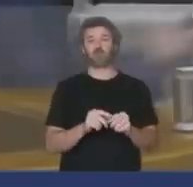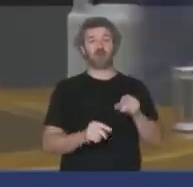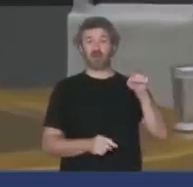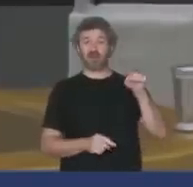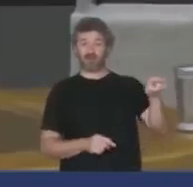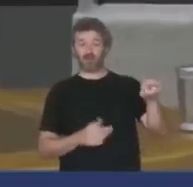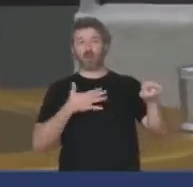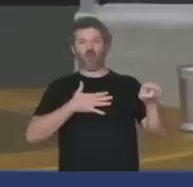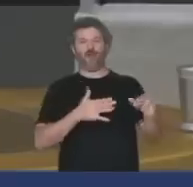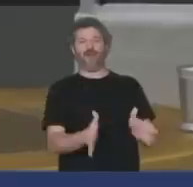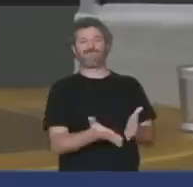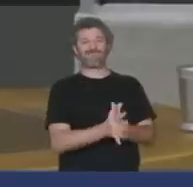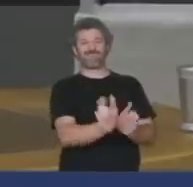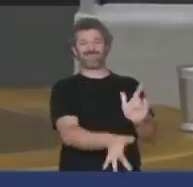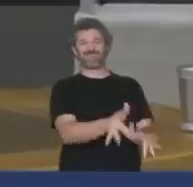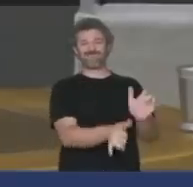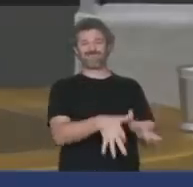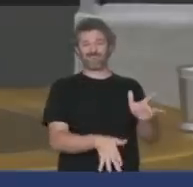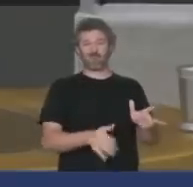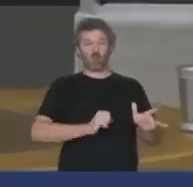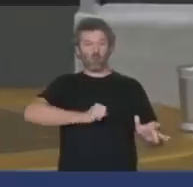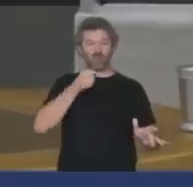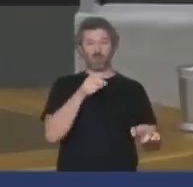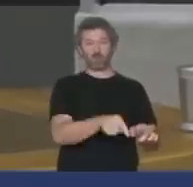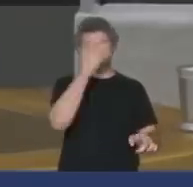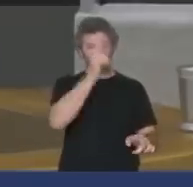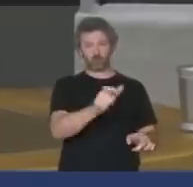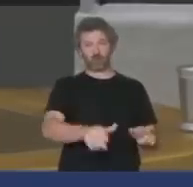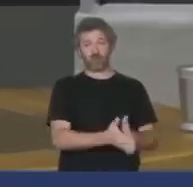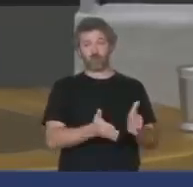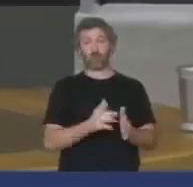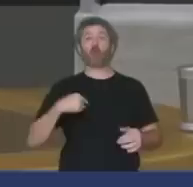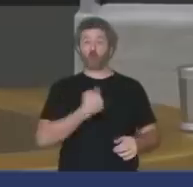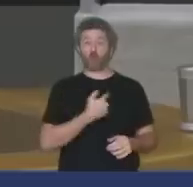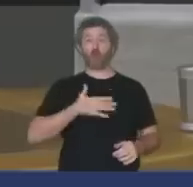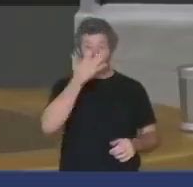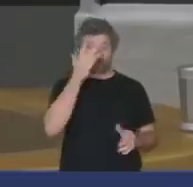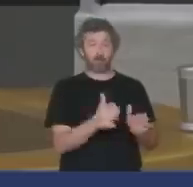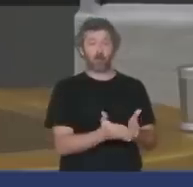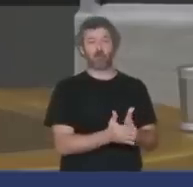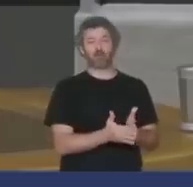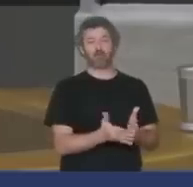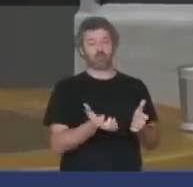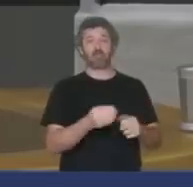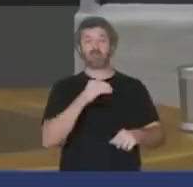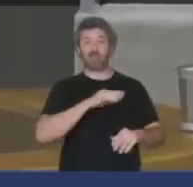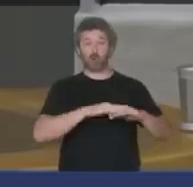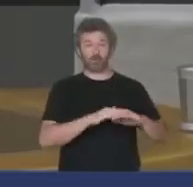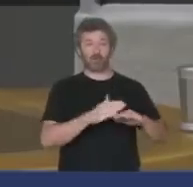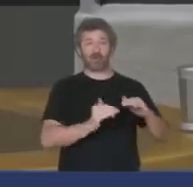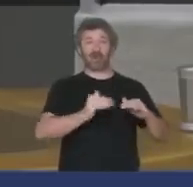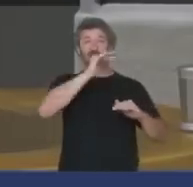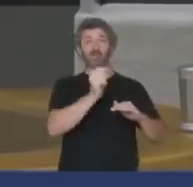que eles gostam da pobreza e odeiam os pobres. Nós gostamos dos pobres e por isso que nós queremos que o salário mínimo